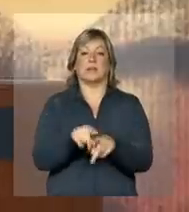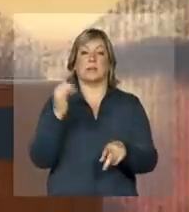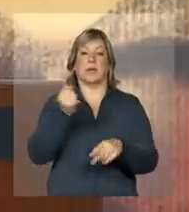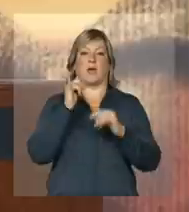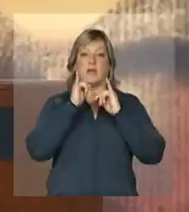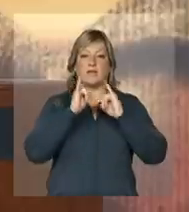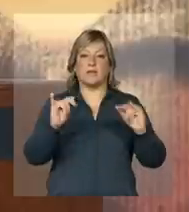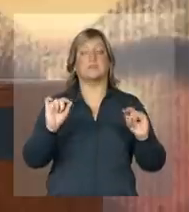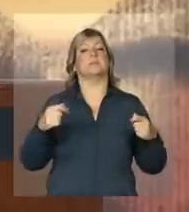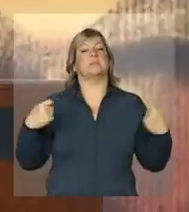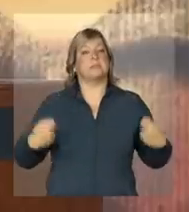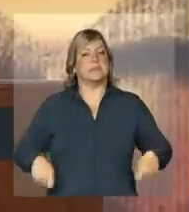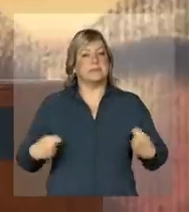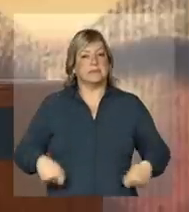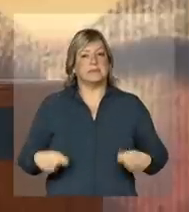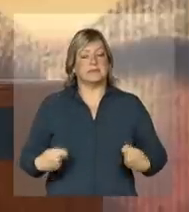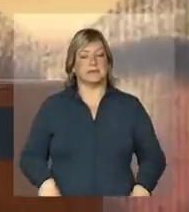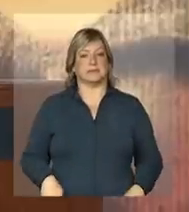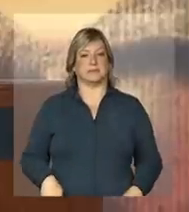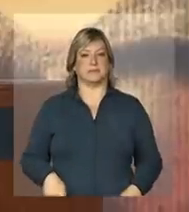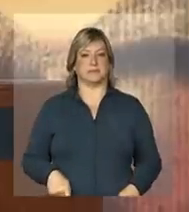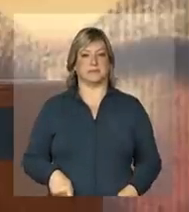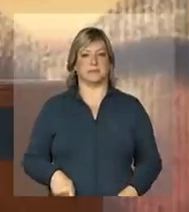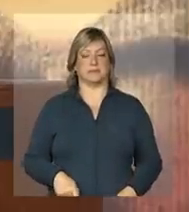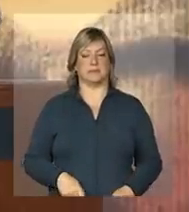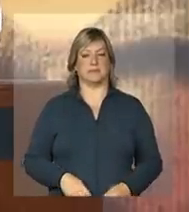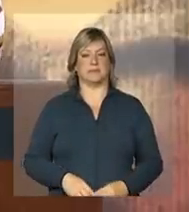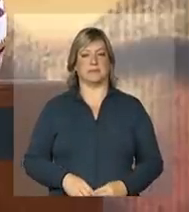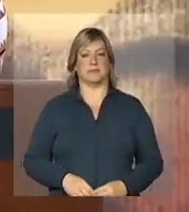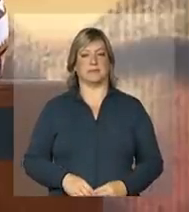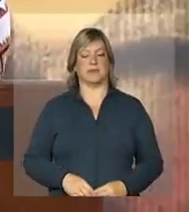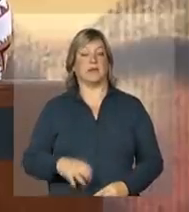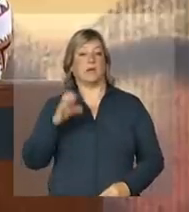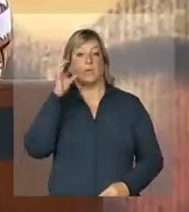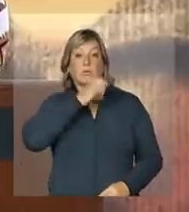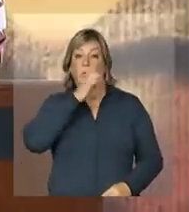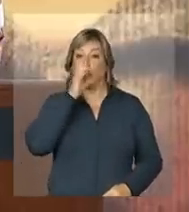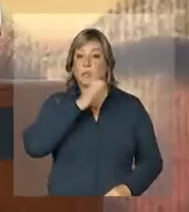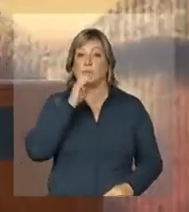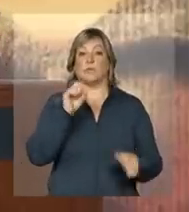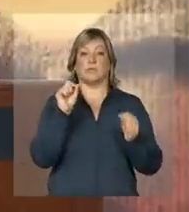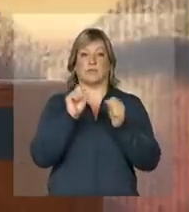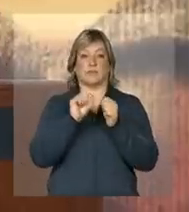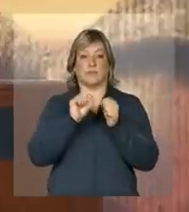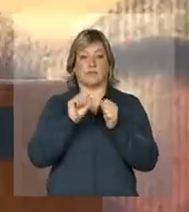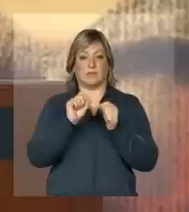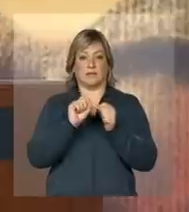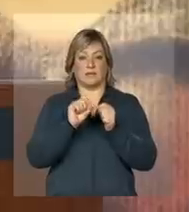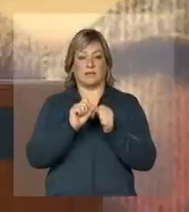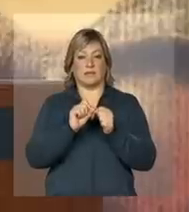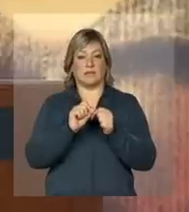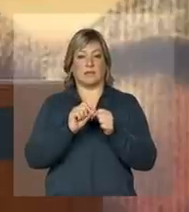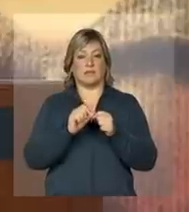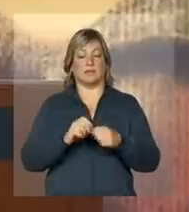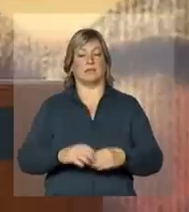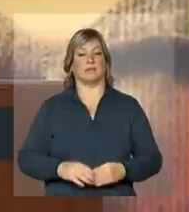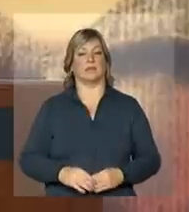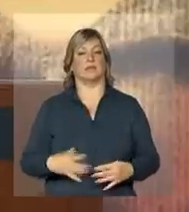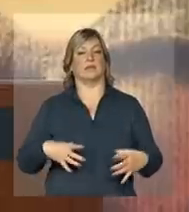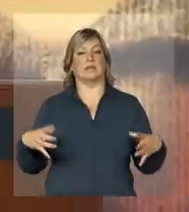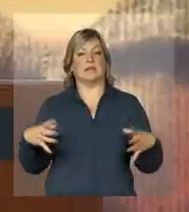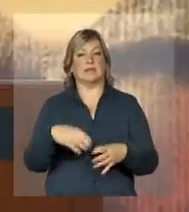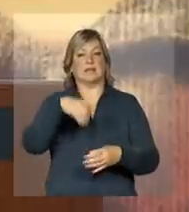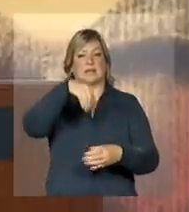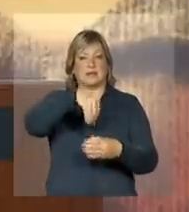que há uma necessidade né de de agilizar as desintrusão né dentro